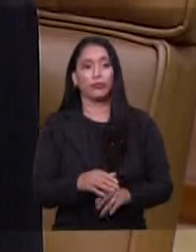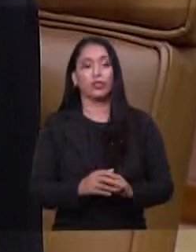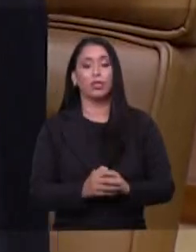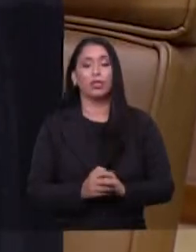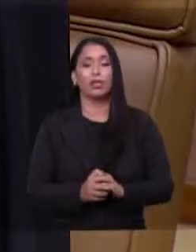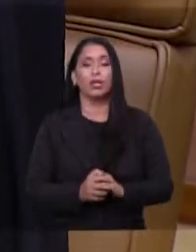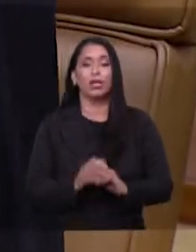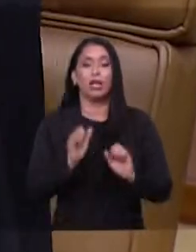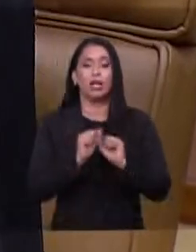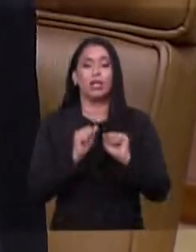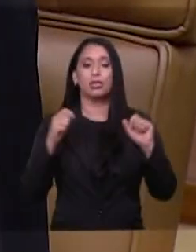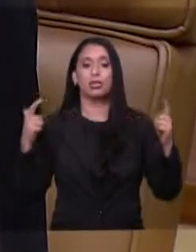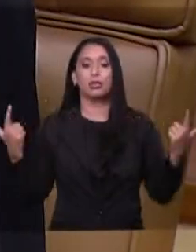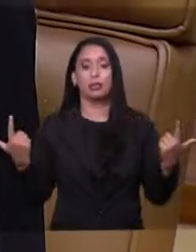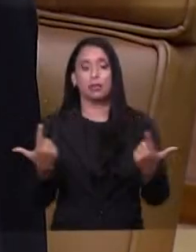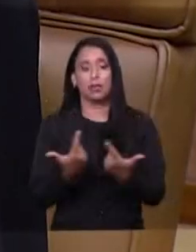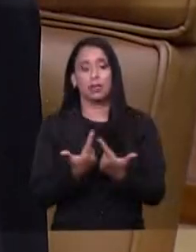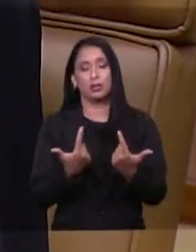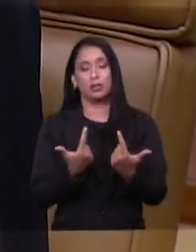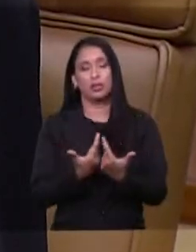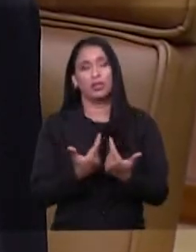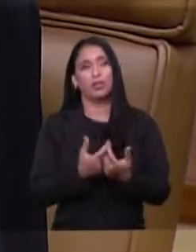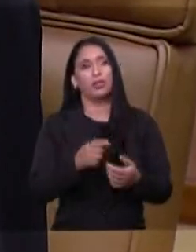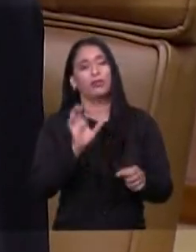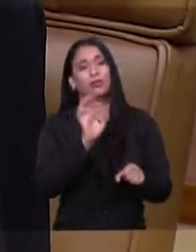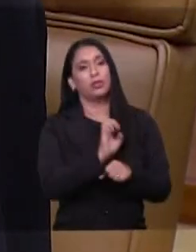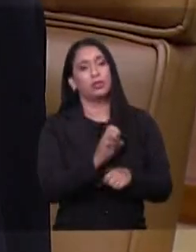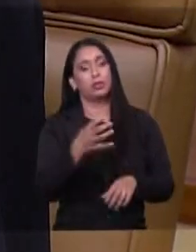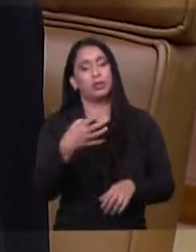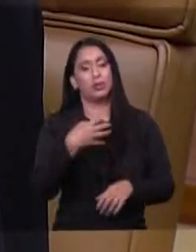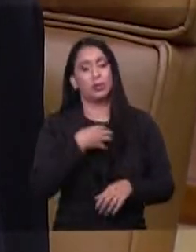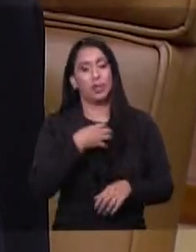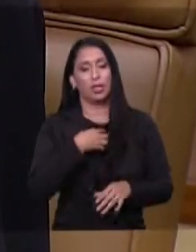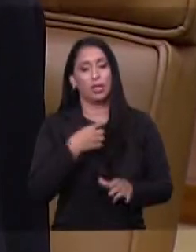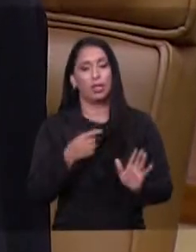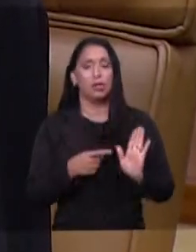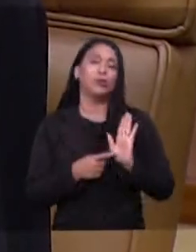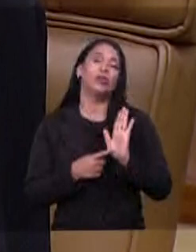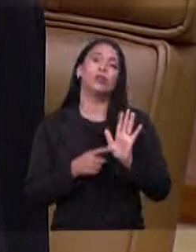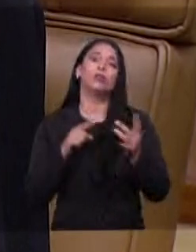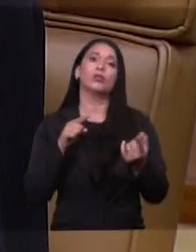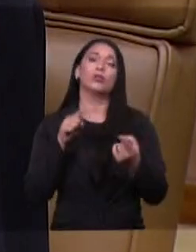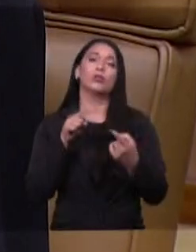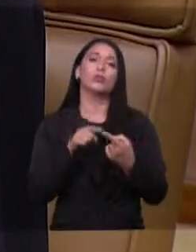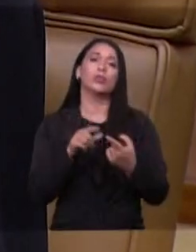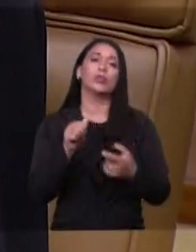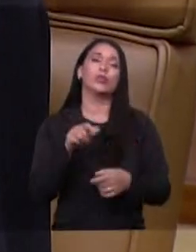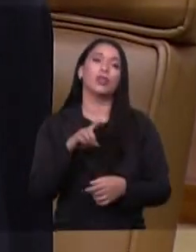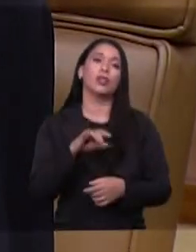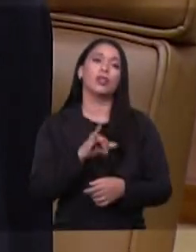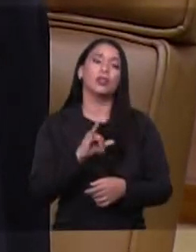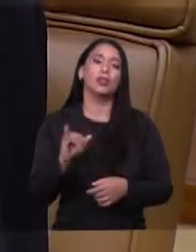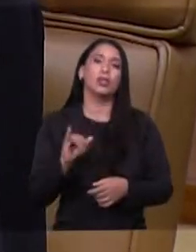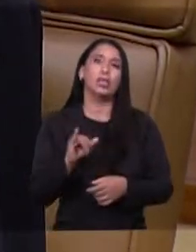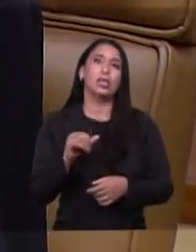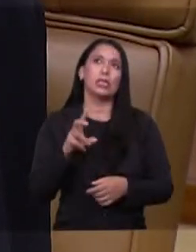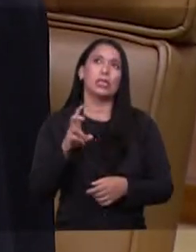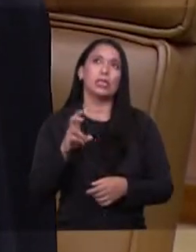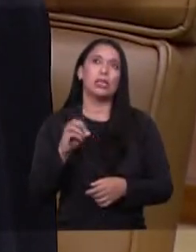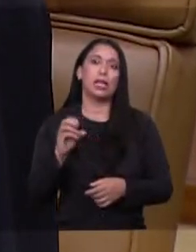Assembleia Legislativa da Bahia, seriam beneficiárias da norma objeto dessa DI, como já dito aqui, mais de 500